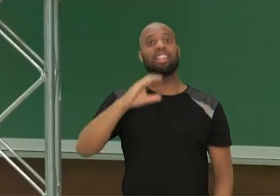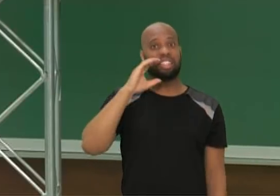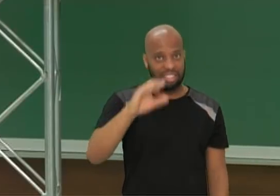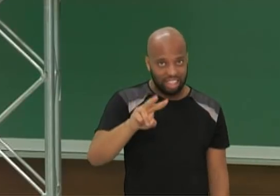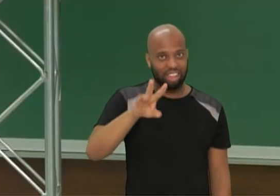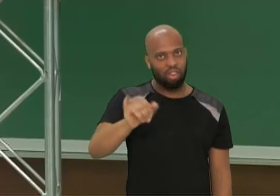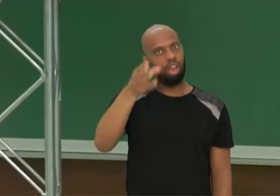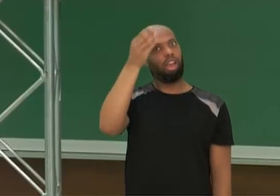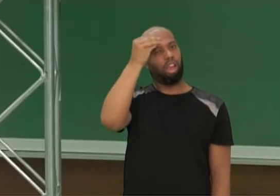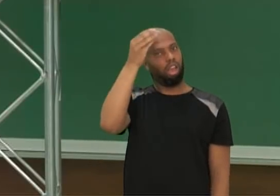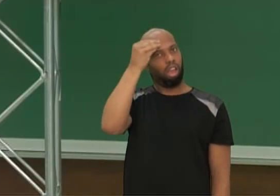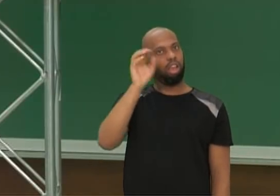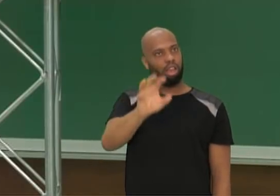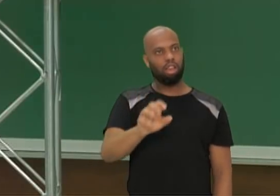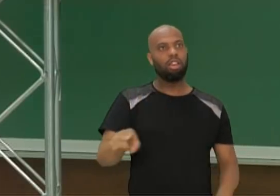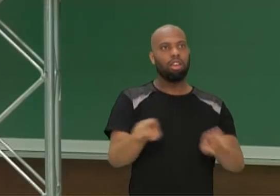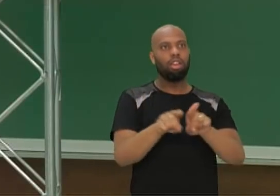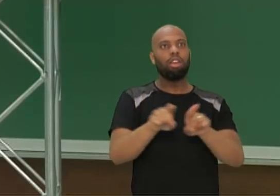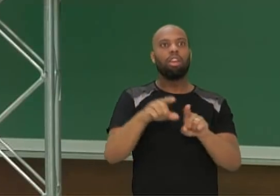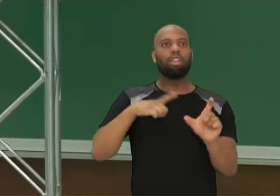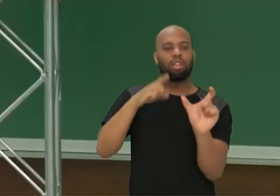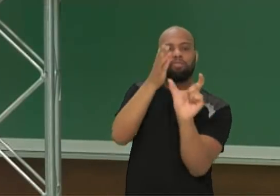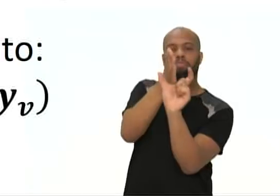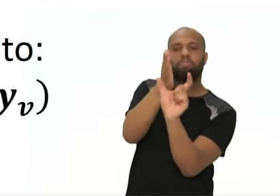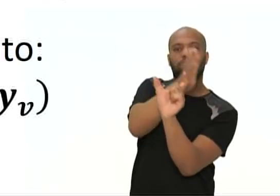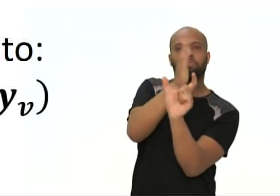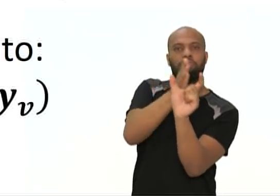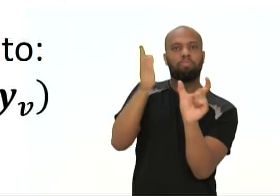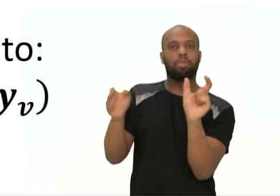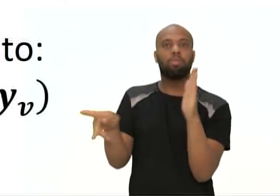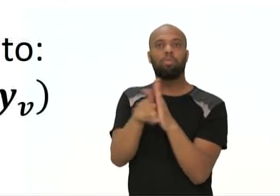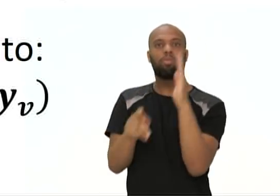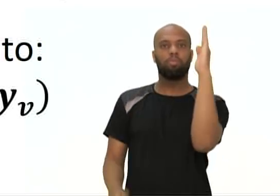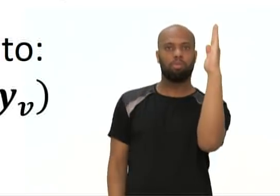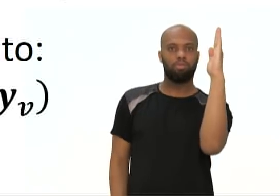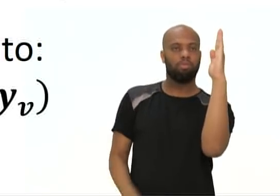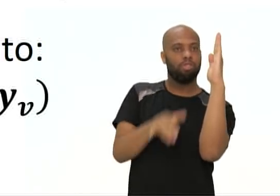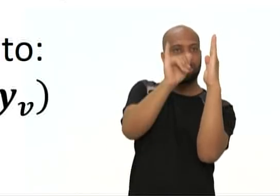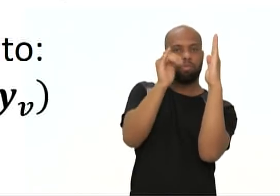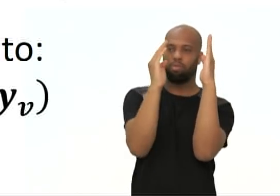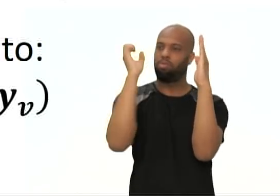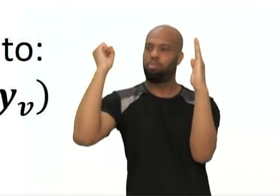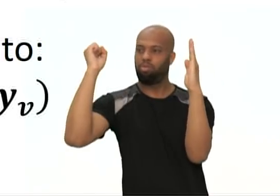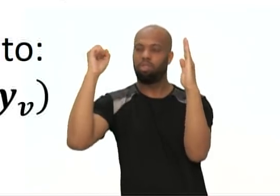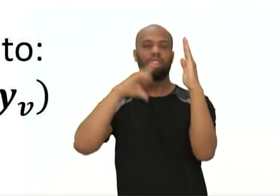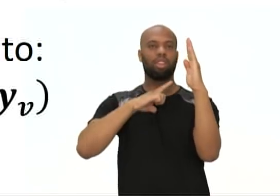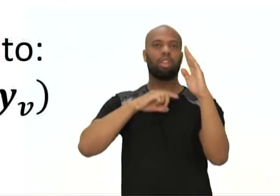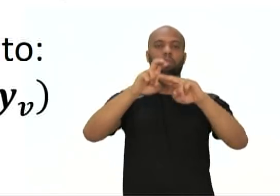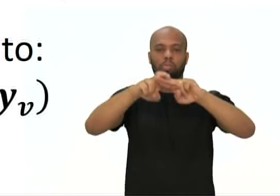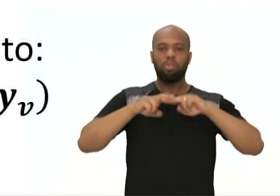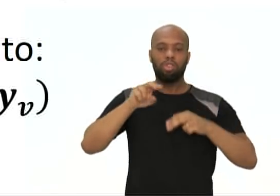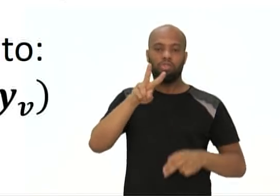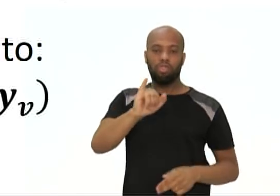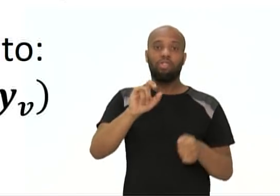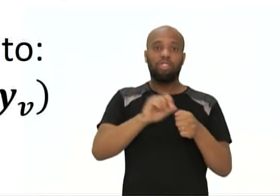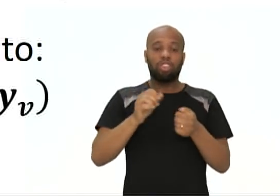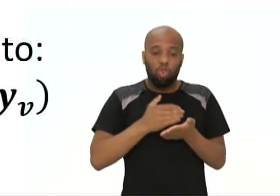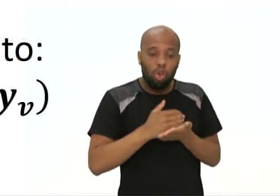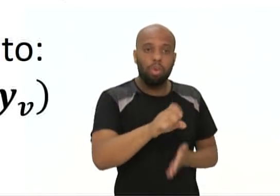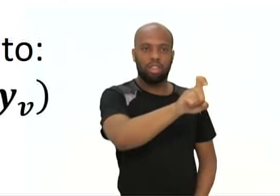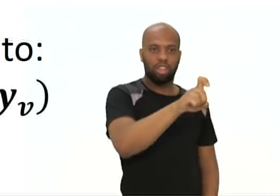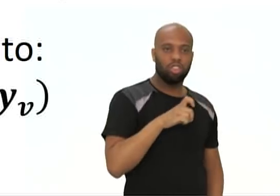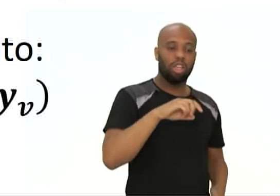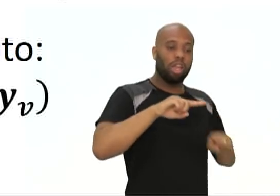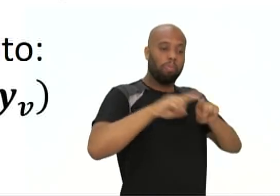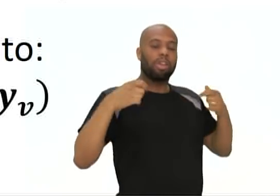lembrar. E o eixo de simetria é paralelo ao eixo y. E é daí que eu vou escrever o x na frente,